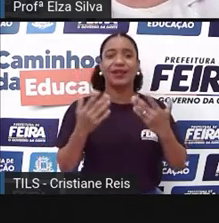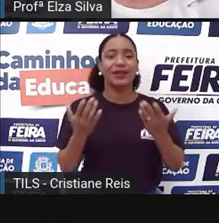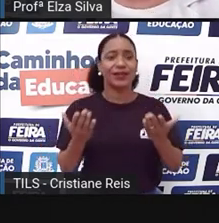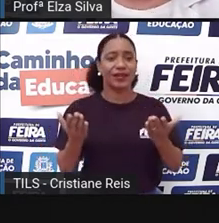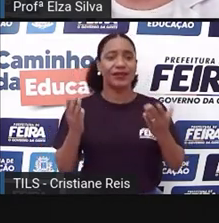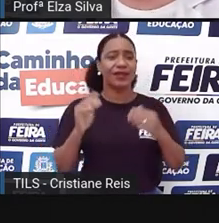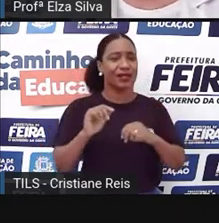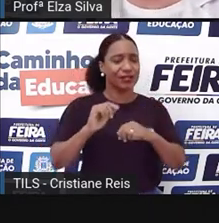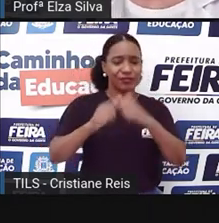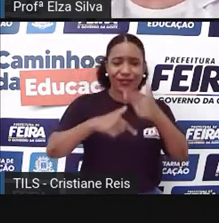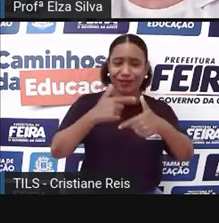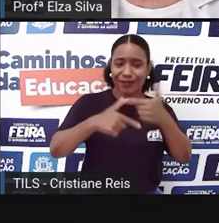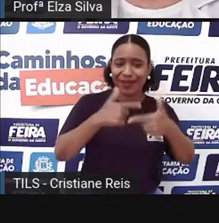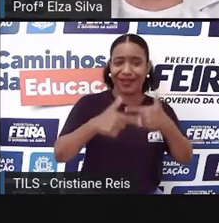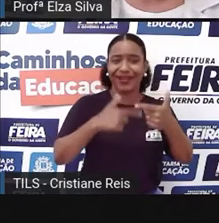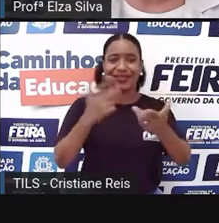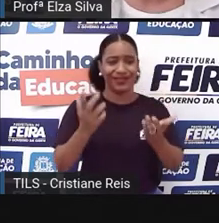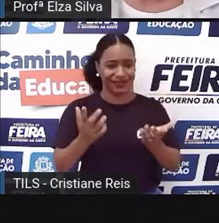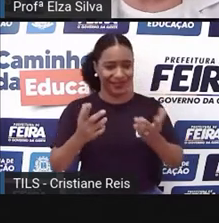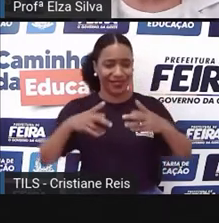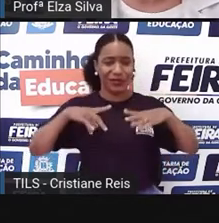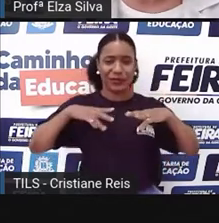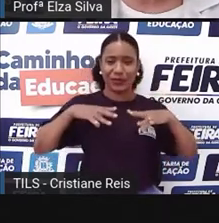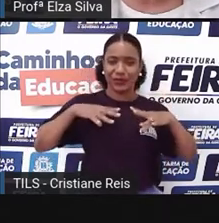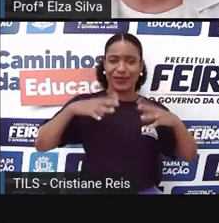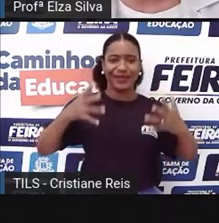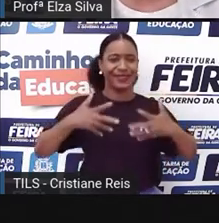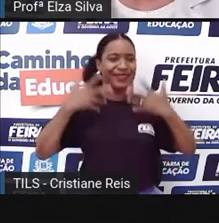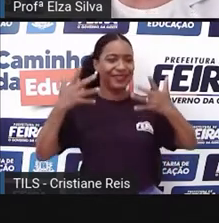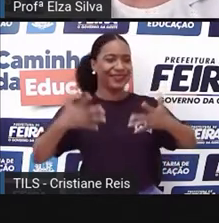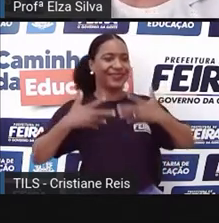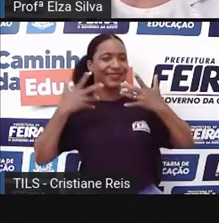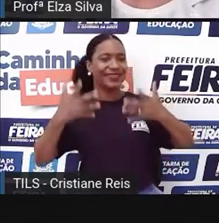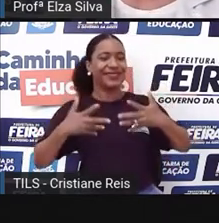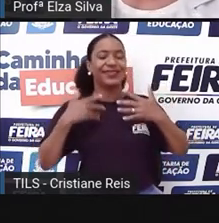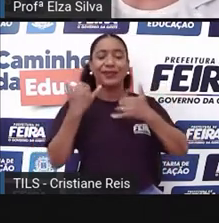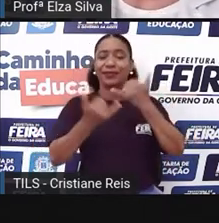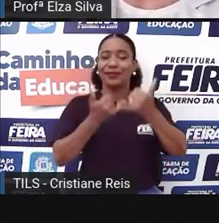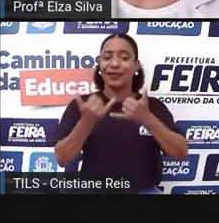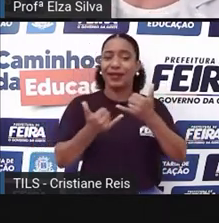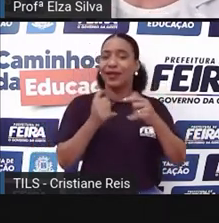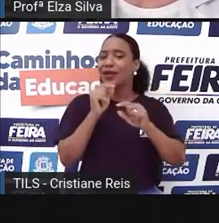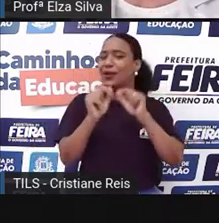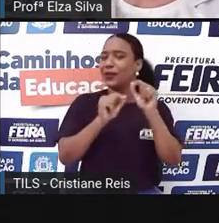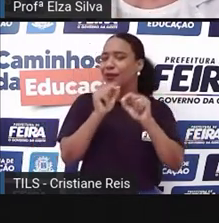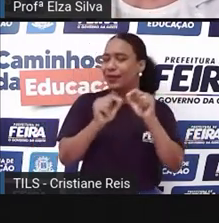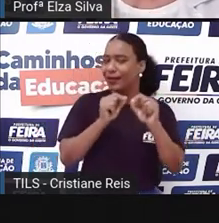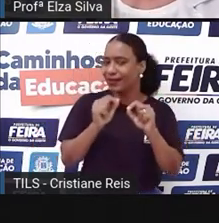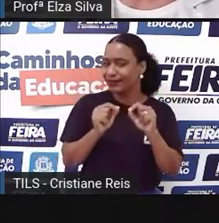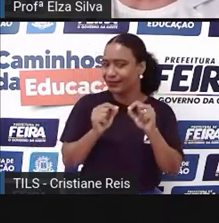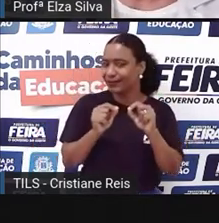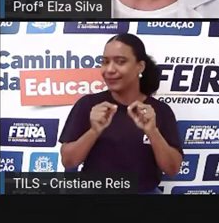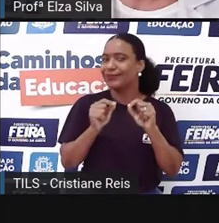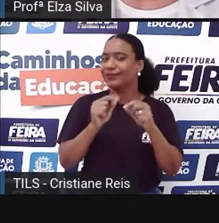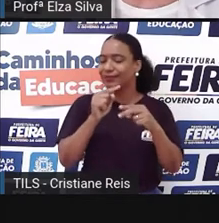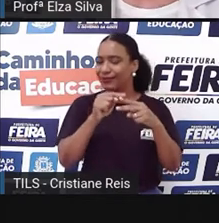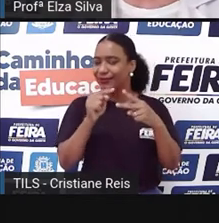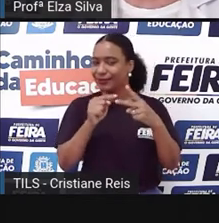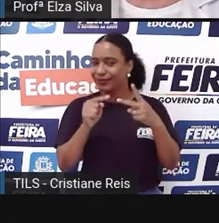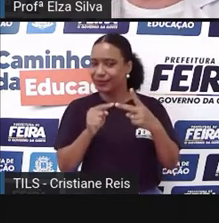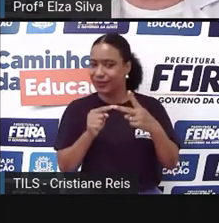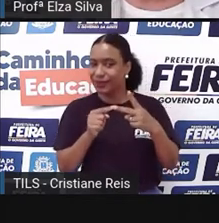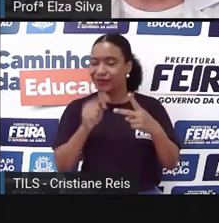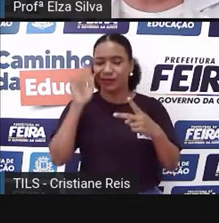às atividades livres que nós realizamos no nosso cotidiano? Então escreva aí alguns hobbies